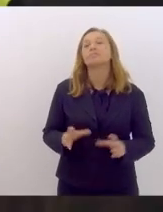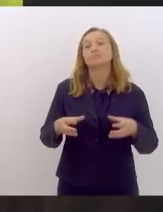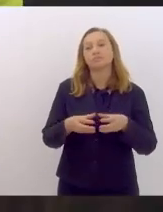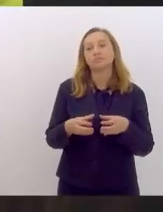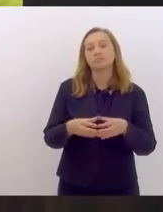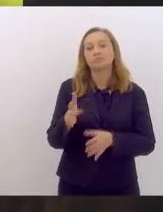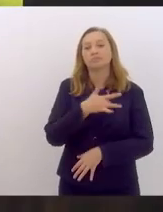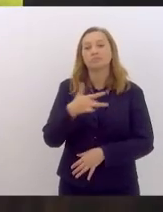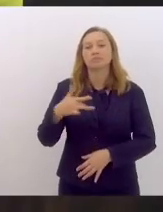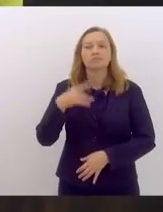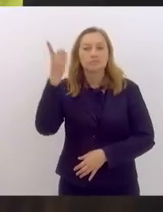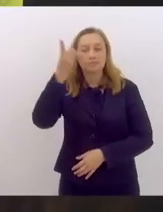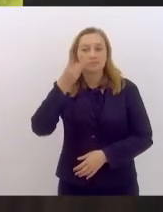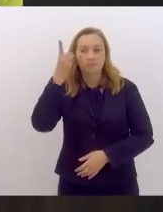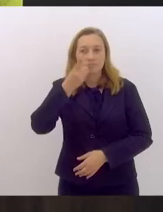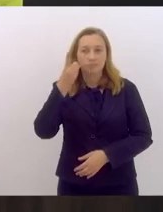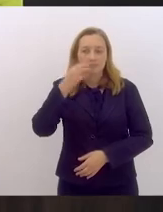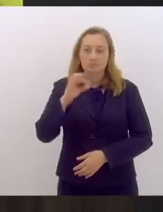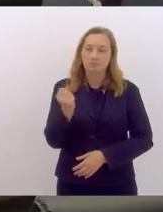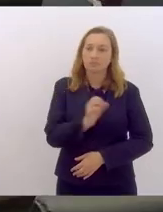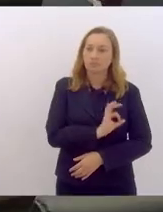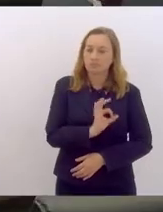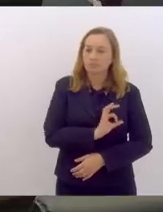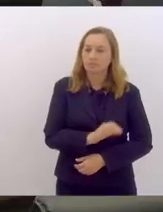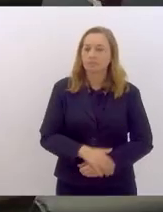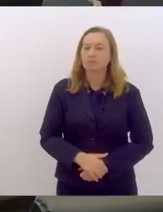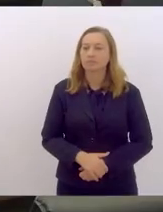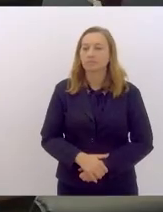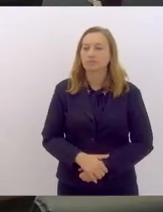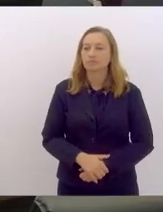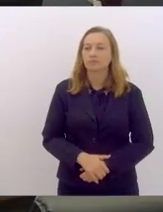Comissão de Saúde, deputada Marta Rocha.